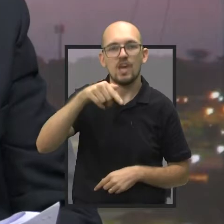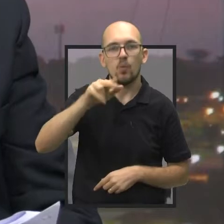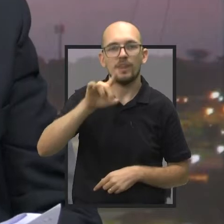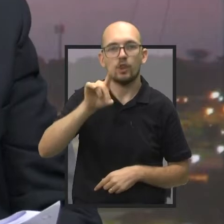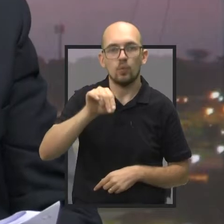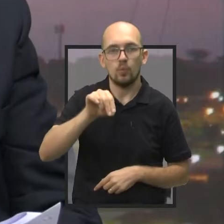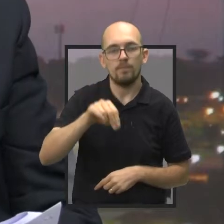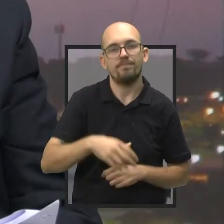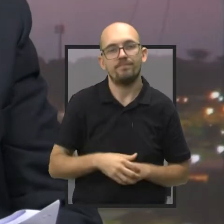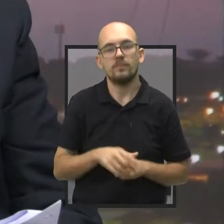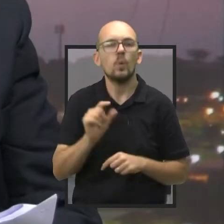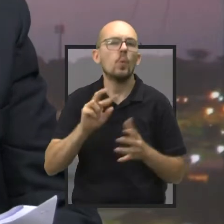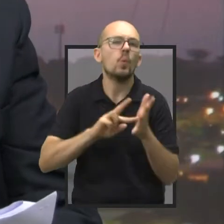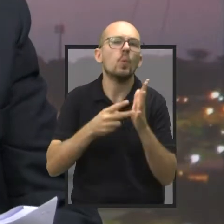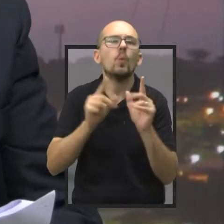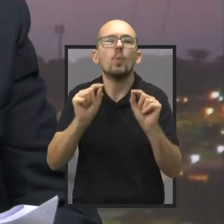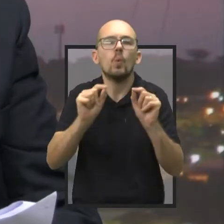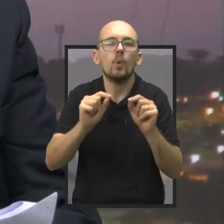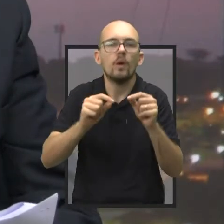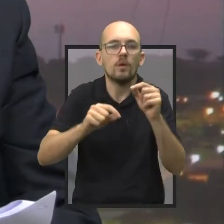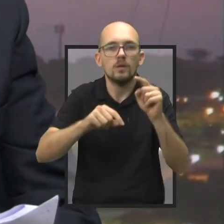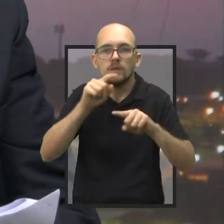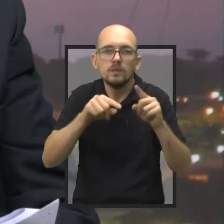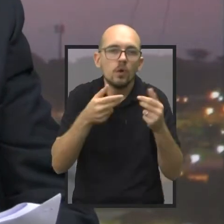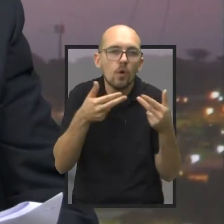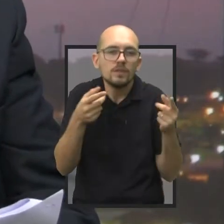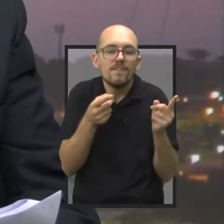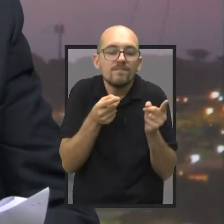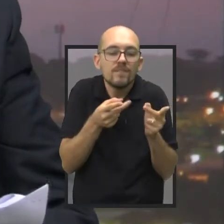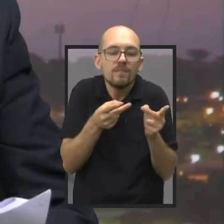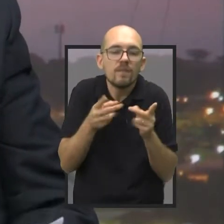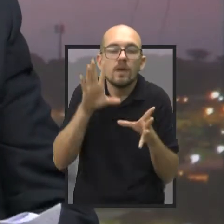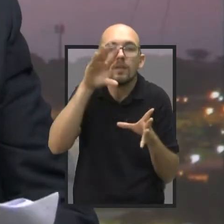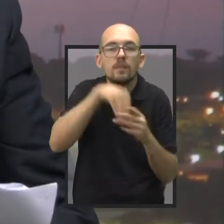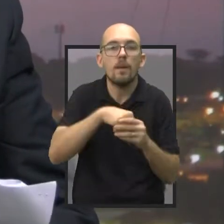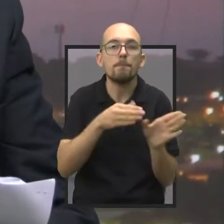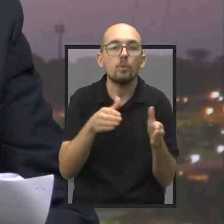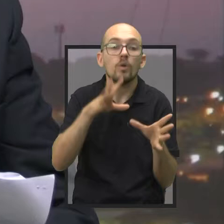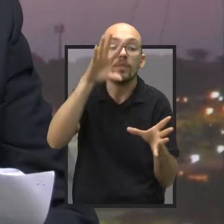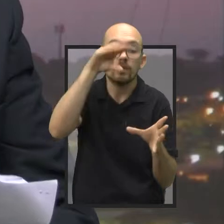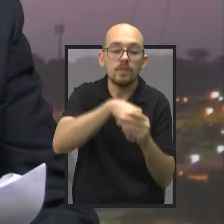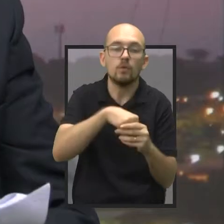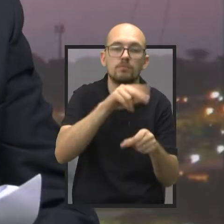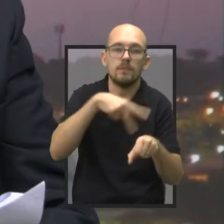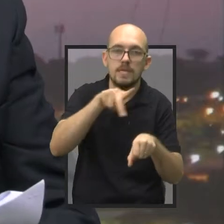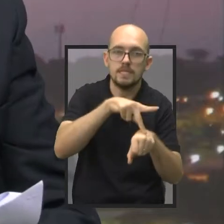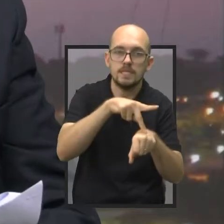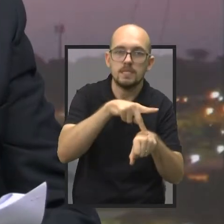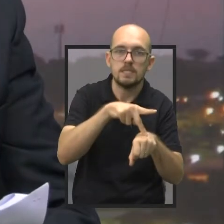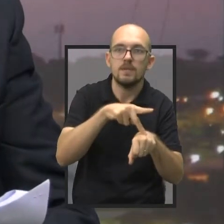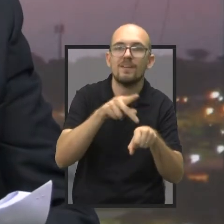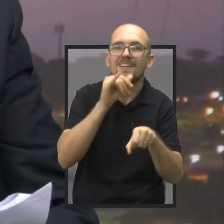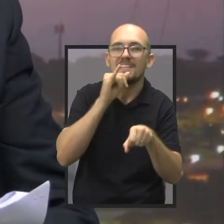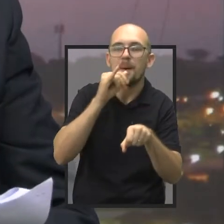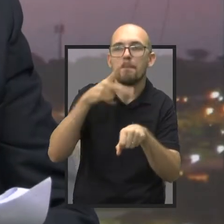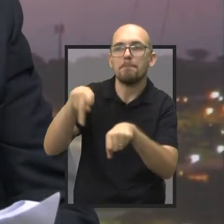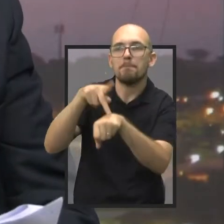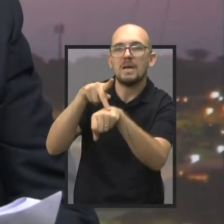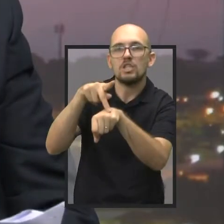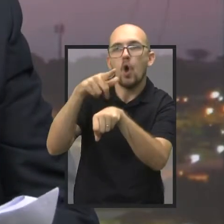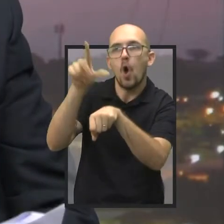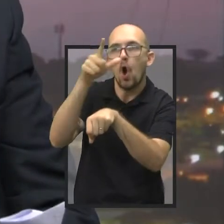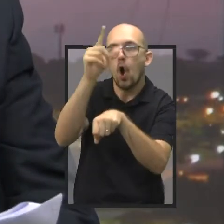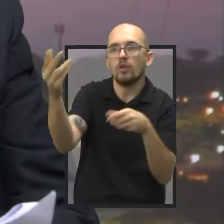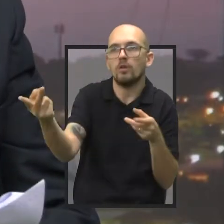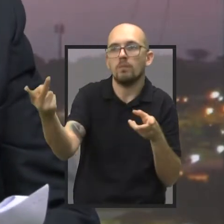são produzidos dentro do país, excluindo-se os produtos que são feitos por